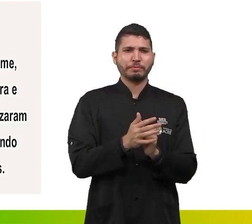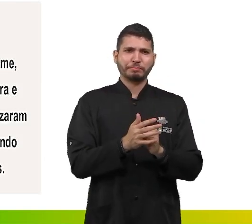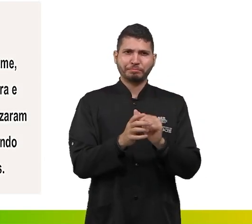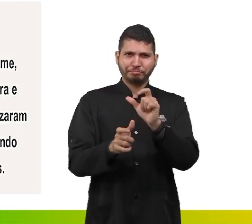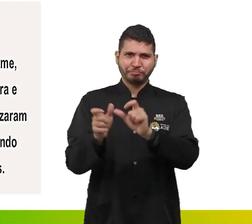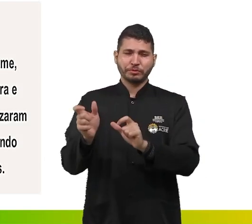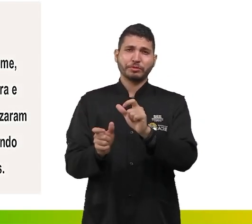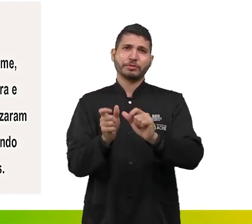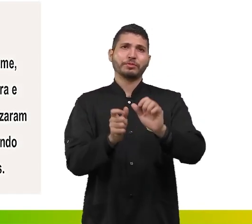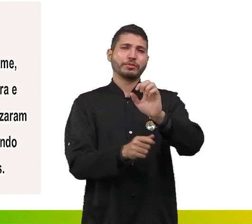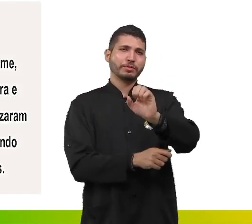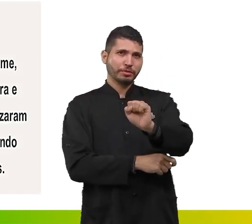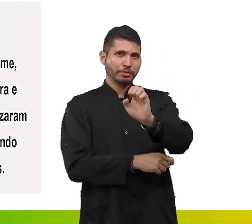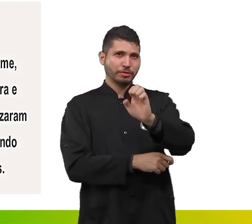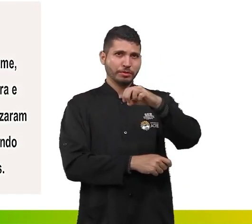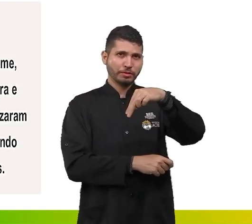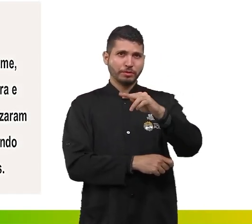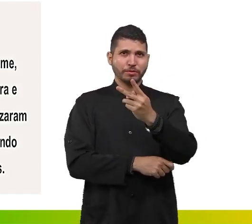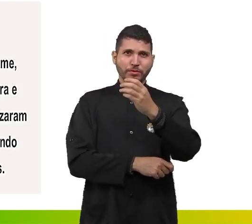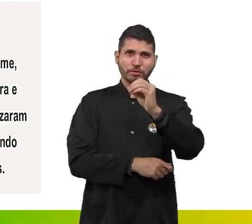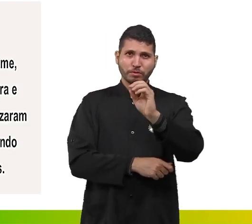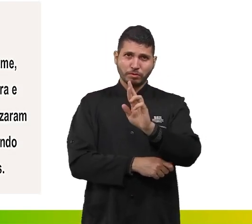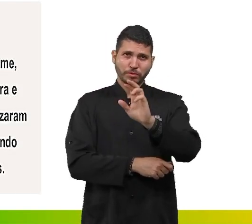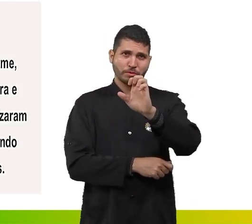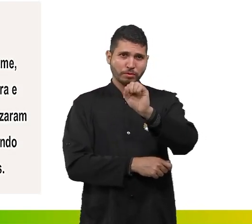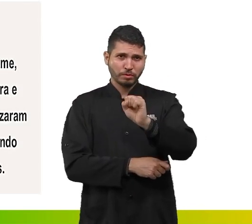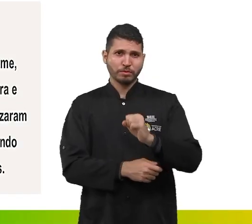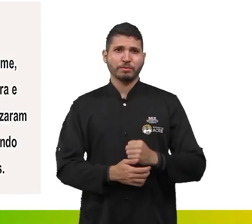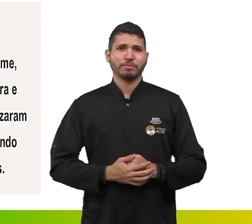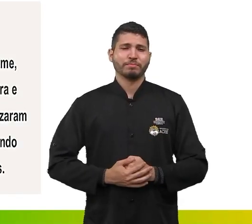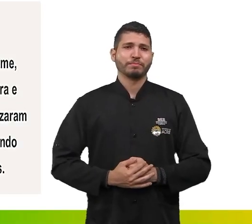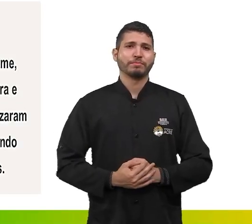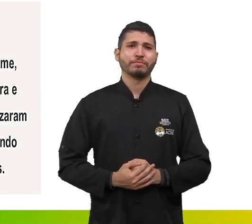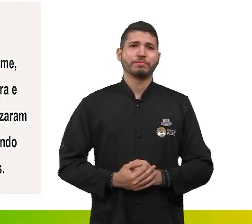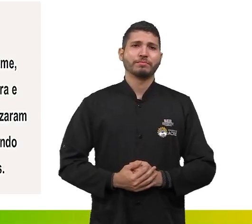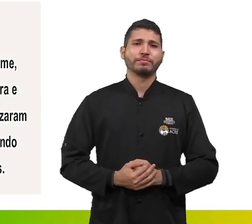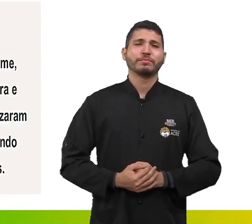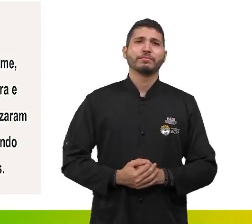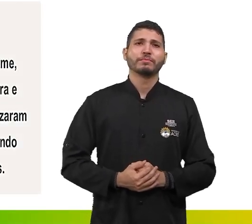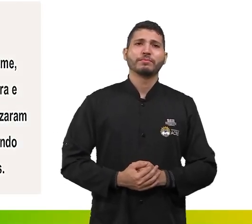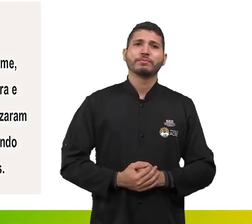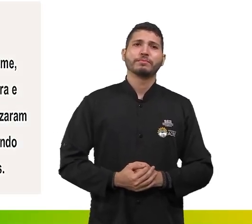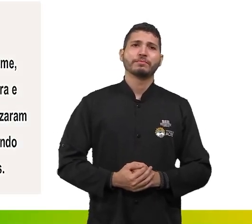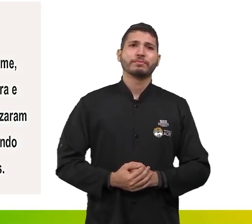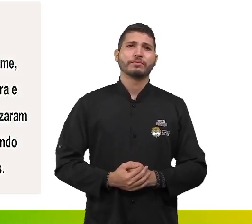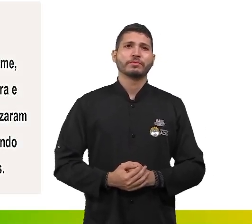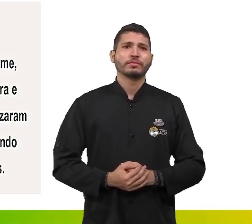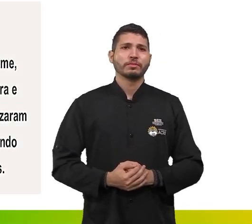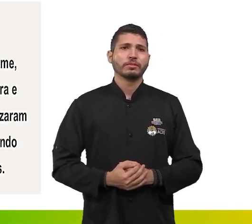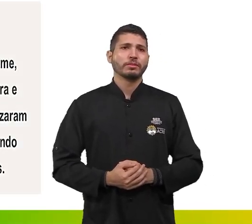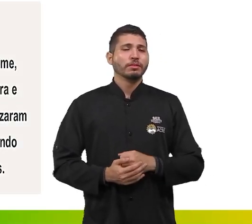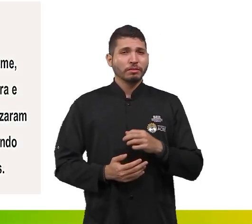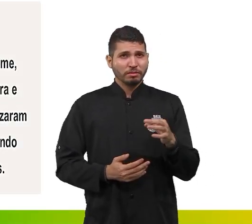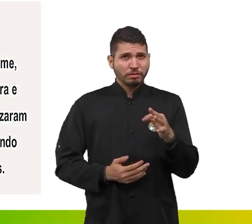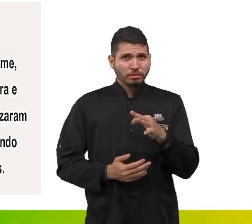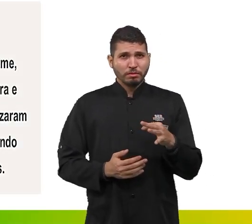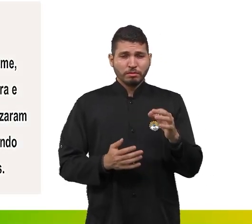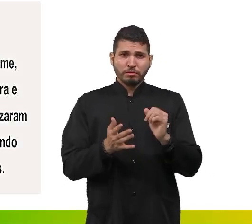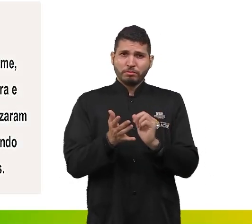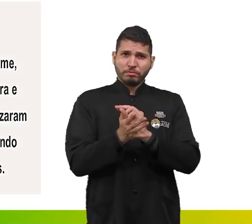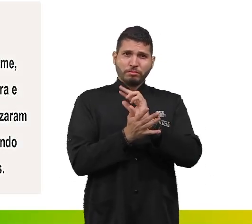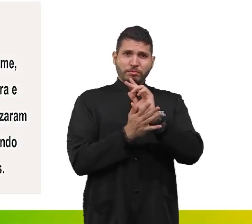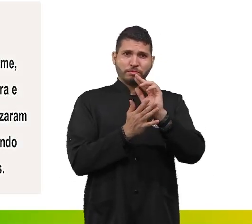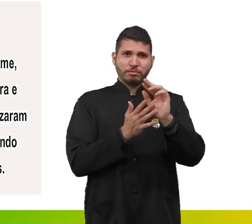Havia também ali obstáculos ao comércio durante o feudalismo. As moedas eram diversas, os